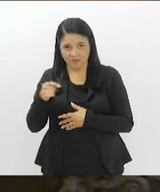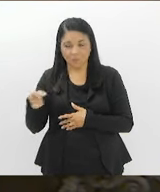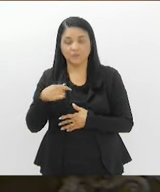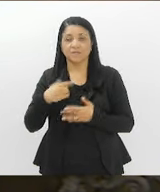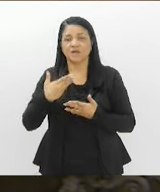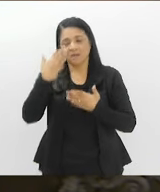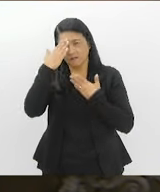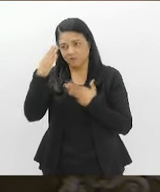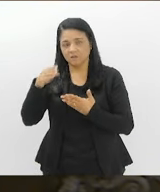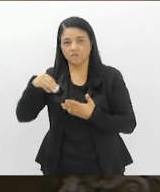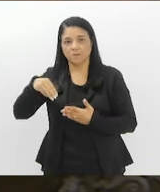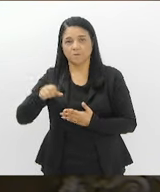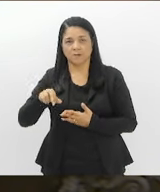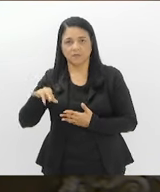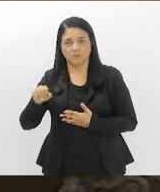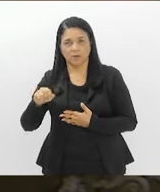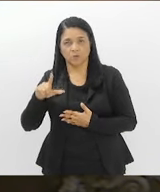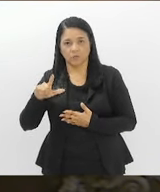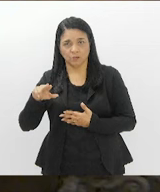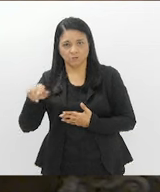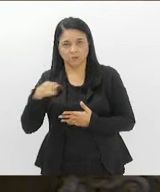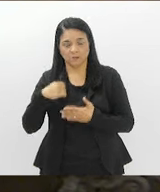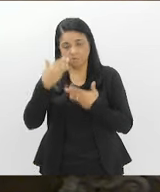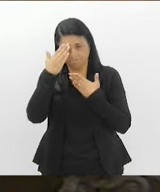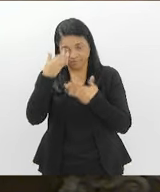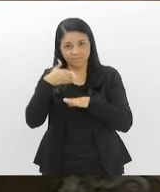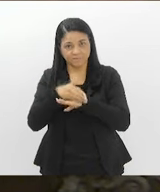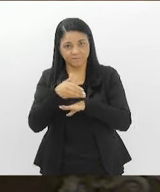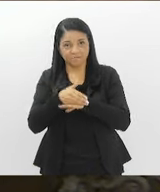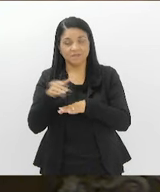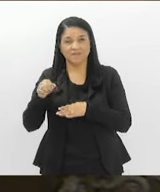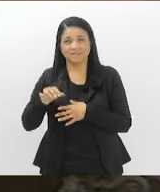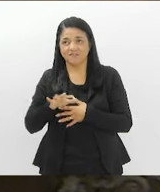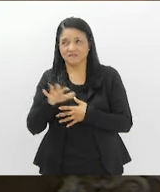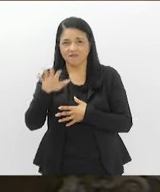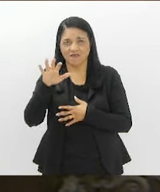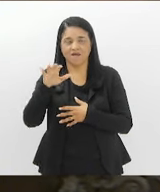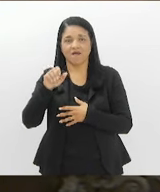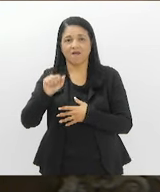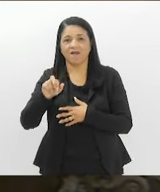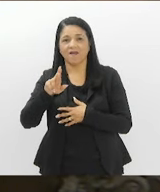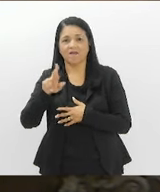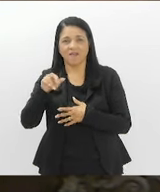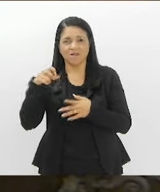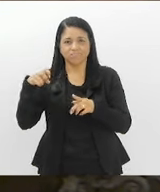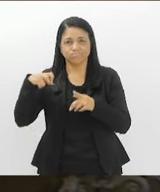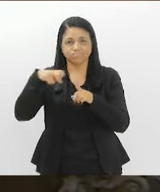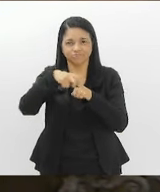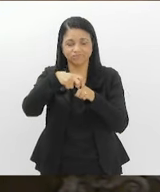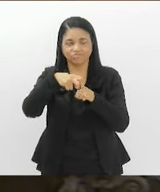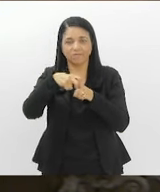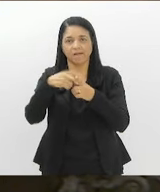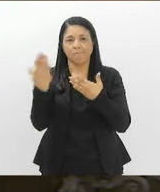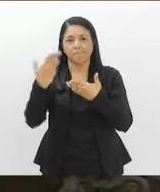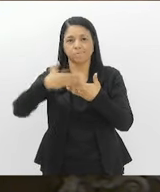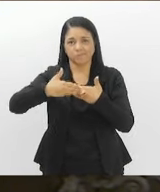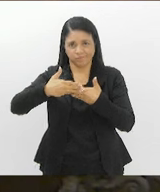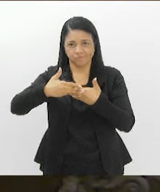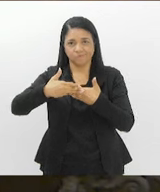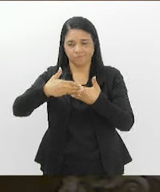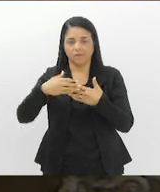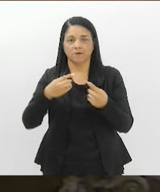presença, mas a Serra das Araras, um acidente bloqueou o acesso. Eu